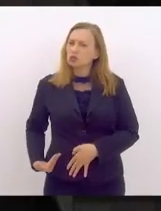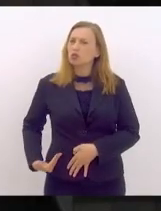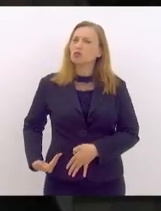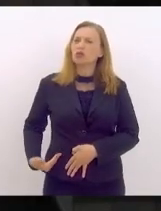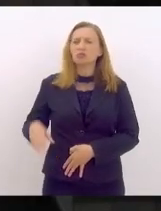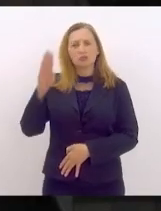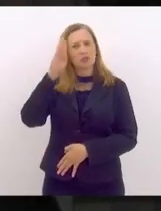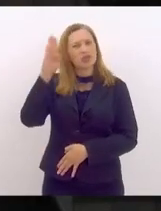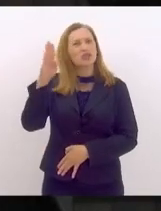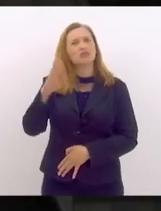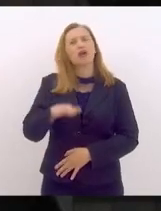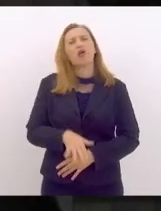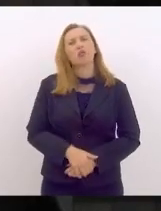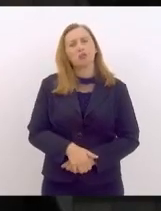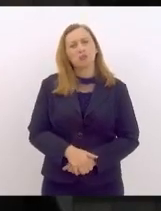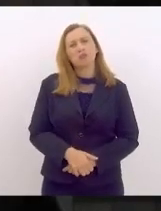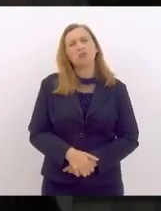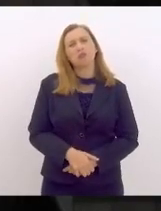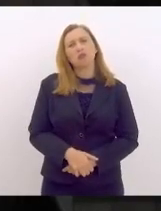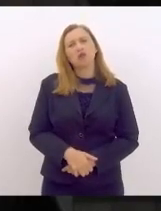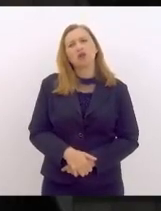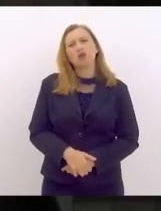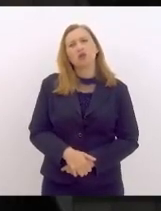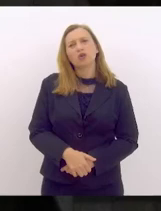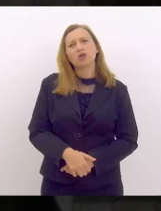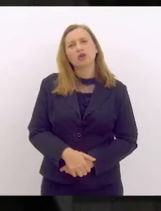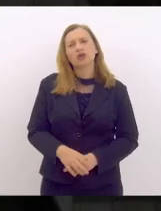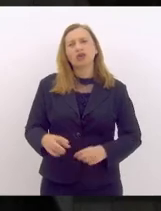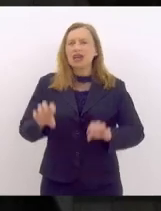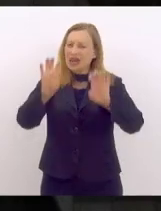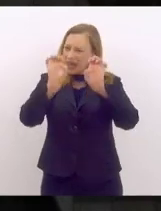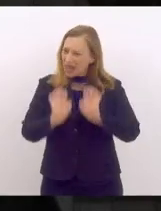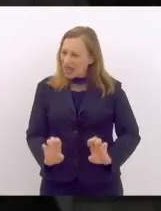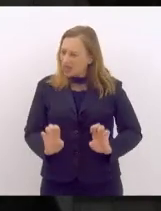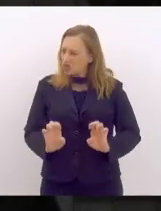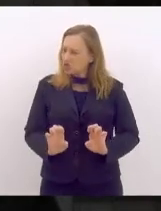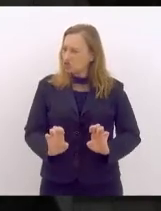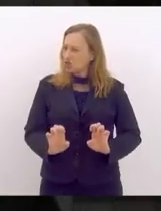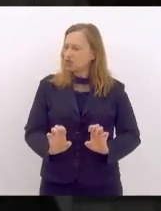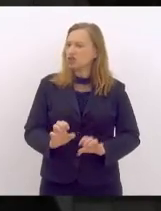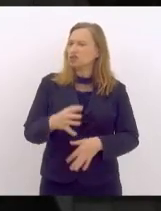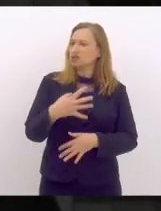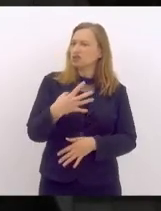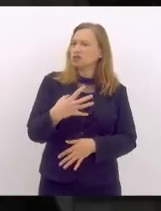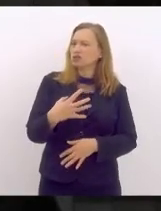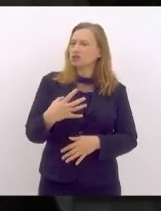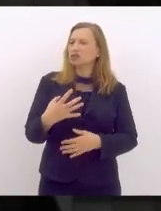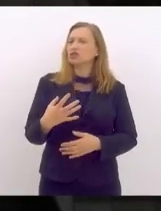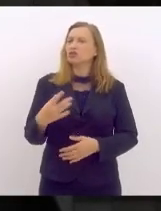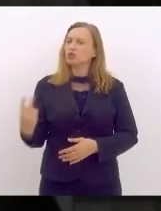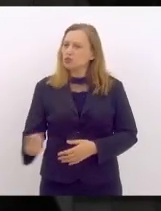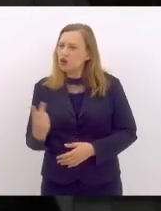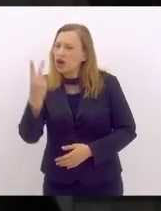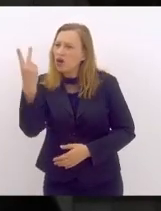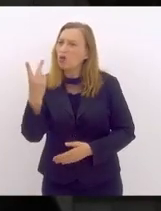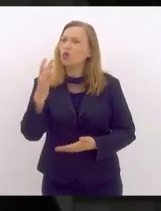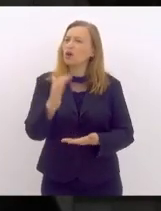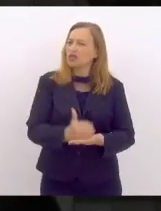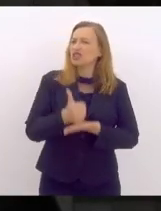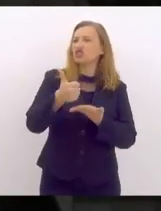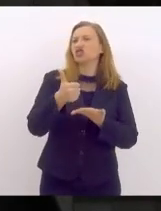é o tema que eu chamo da ética da Moral da Honra e da